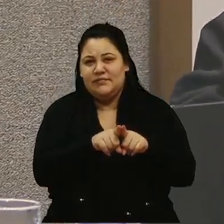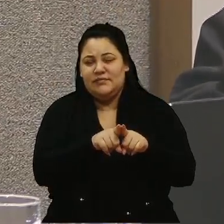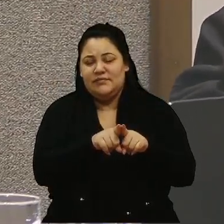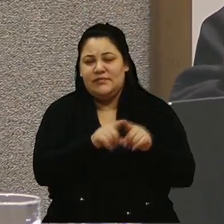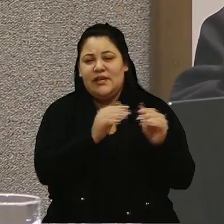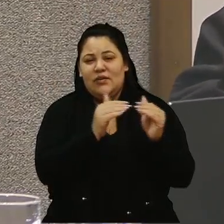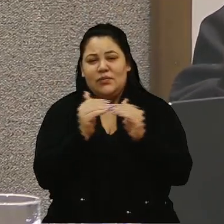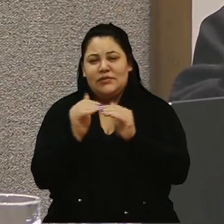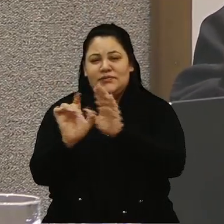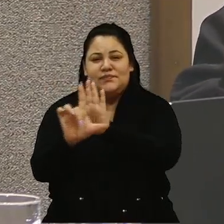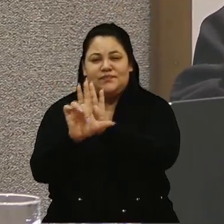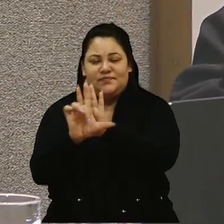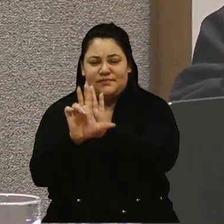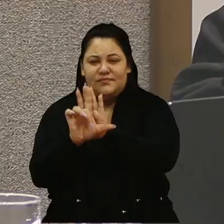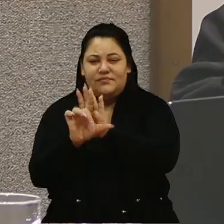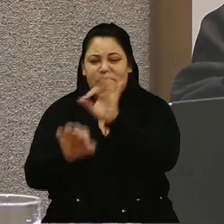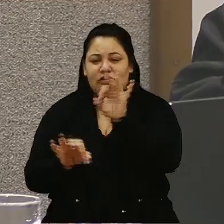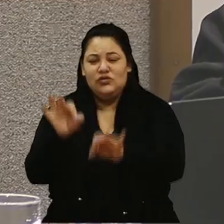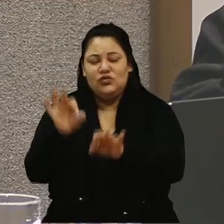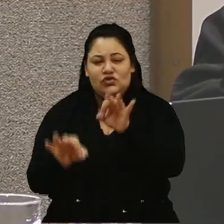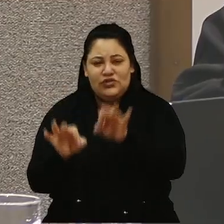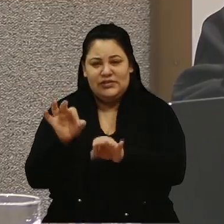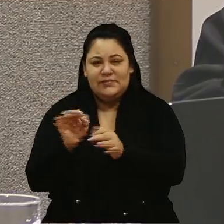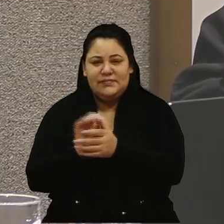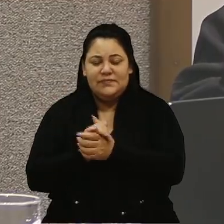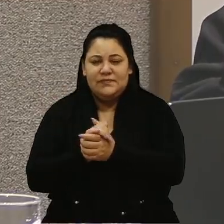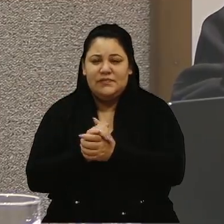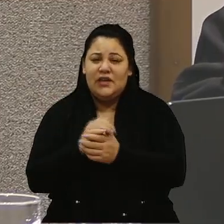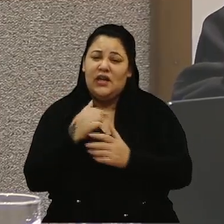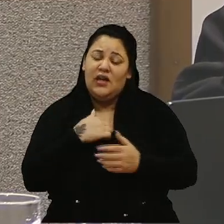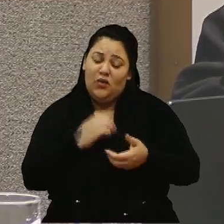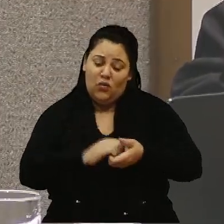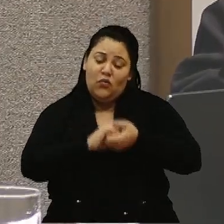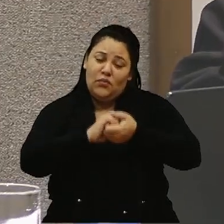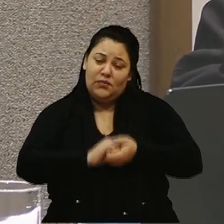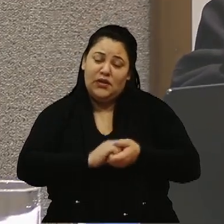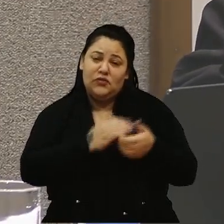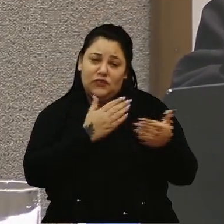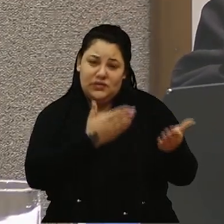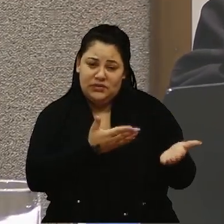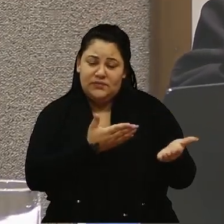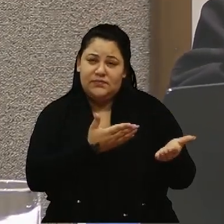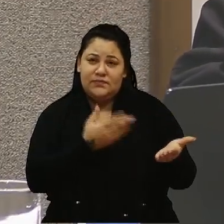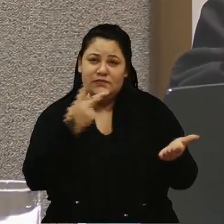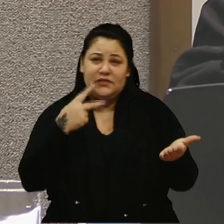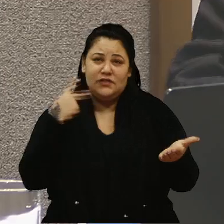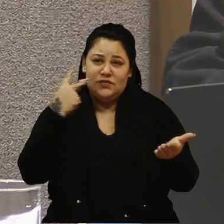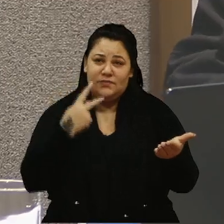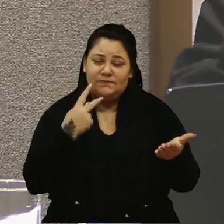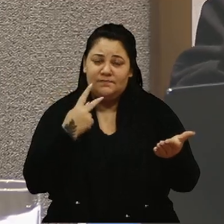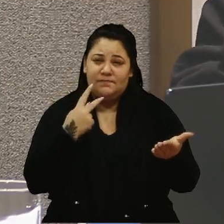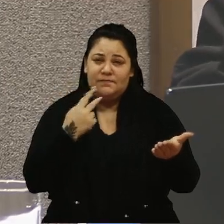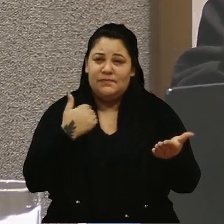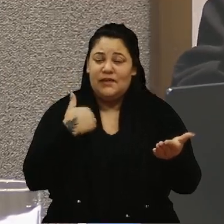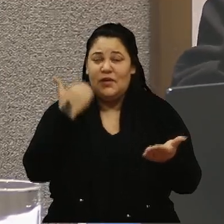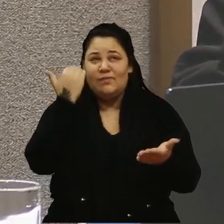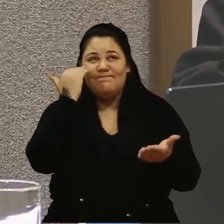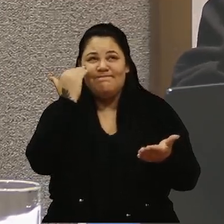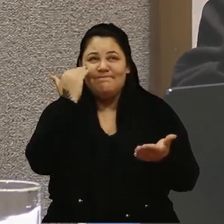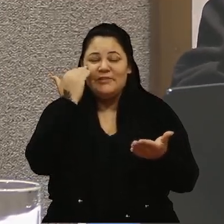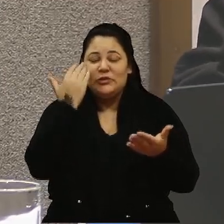parecer eventual da Comissão de Constituição e Justiça. Então, lhe cumprimento, vereador, e talvez o entendimento de